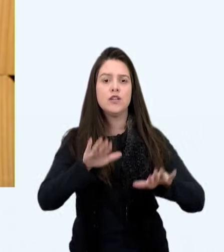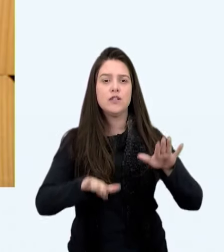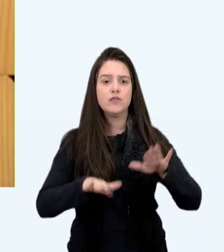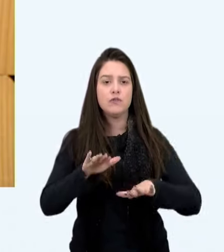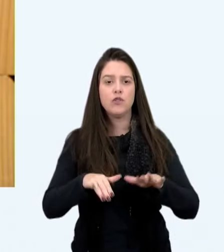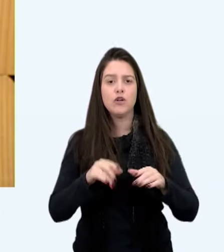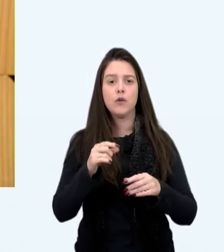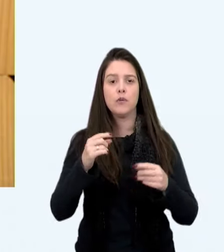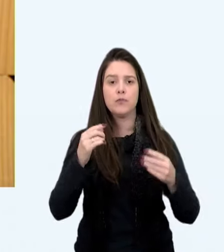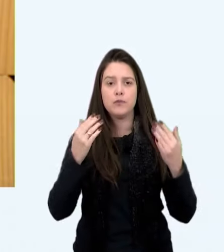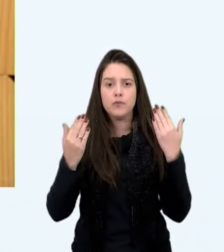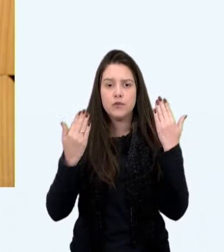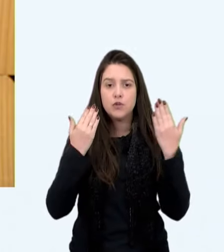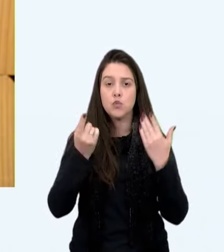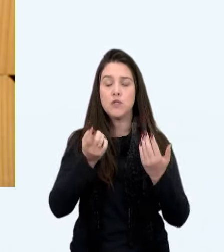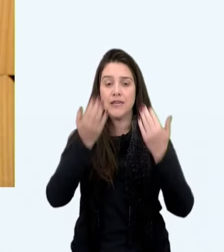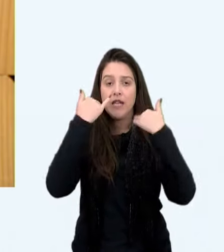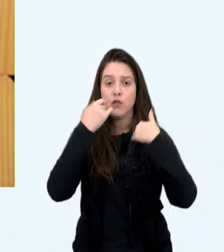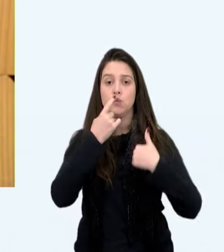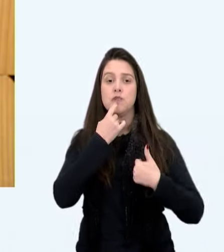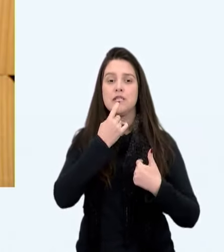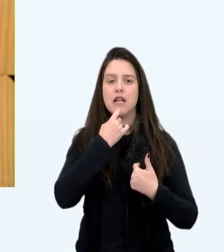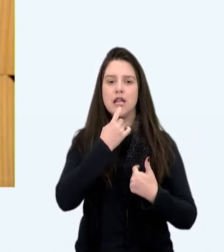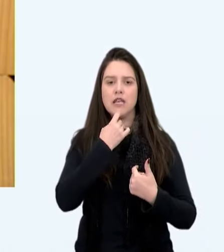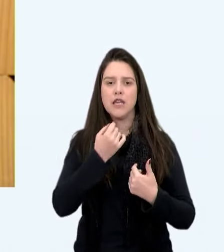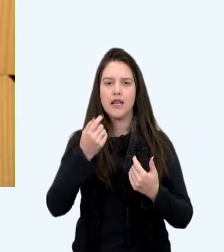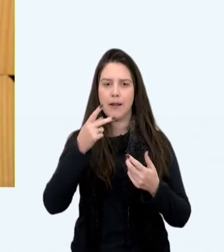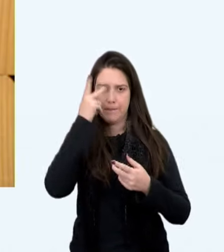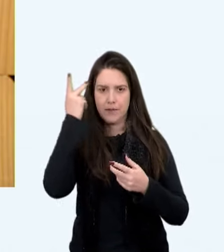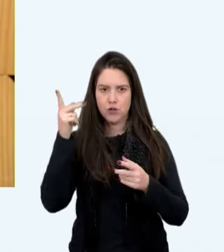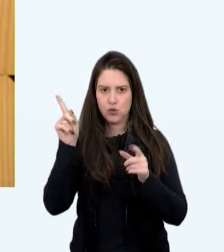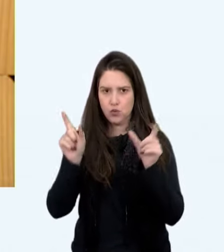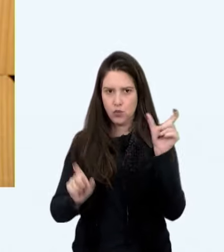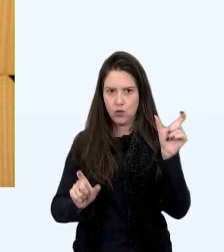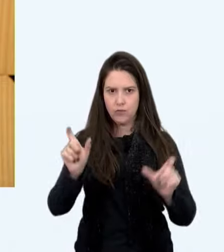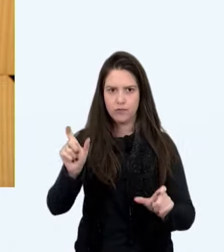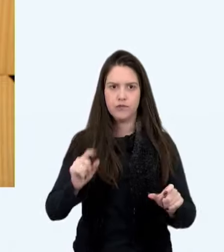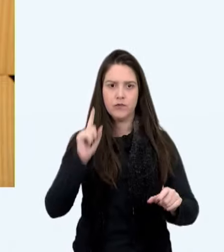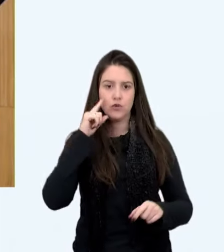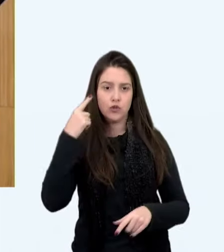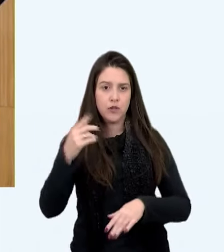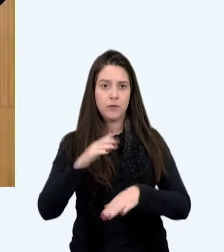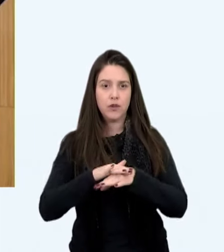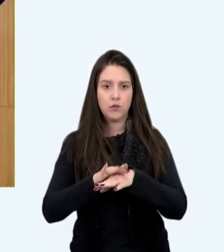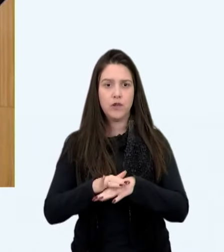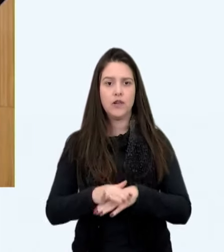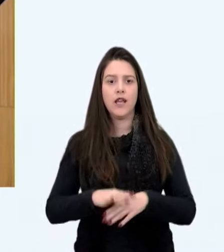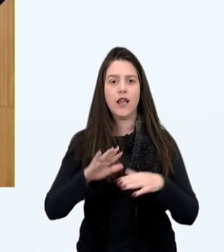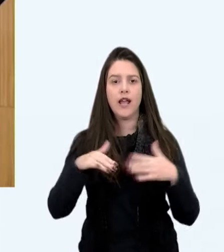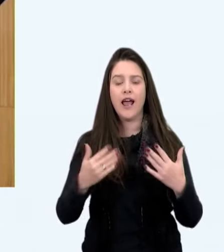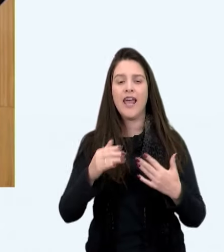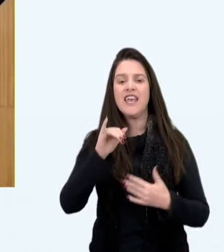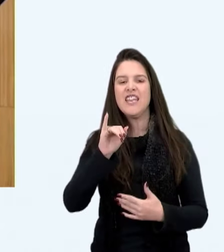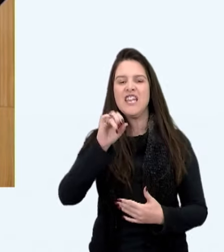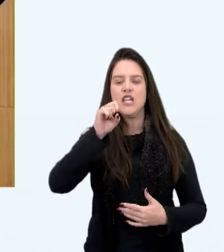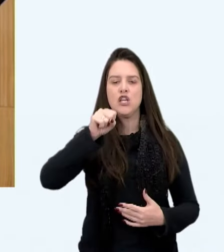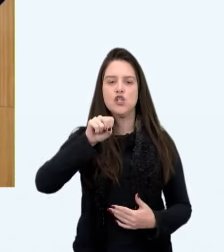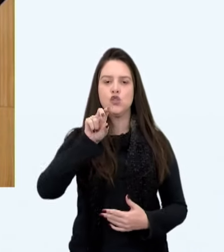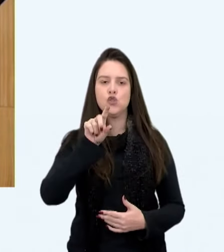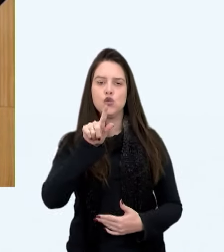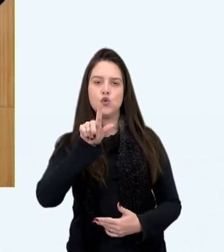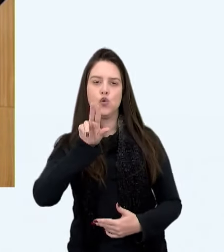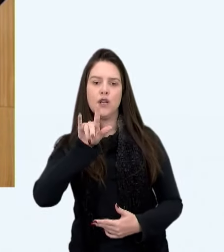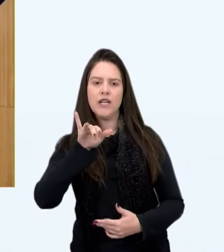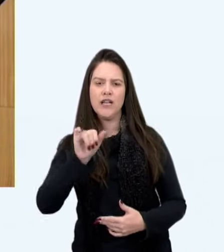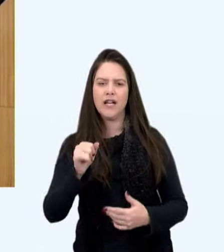de glicose no sangue, né, da pessoa acometida pela doença. Então, a insulina é um hormônio que está produzido